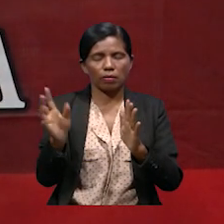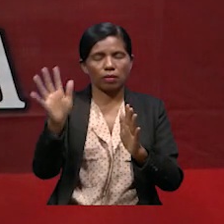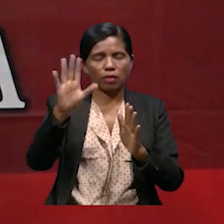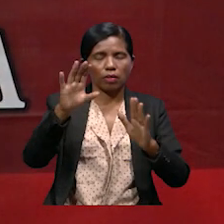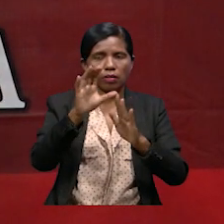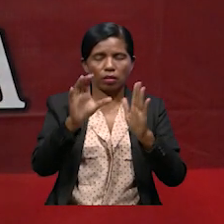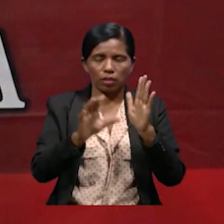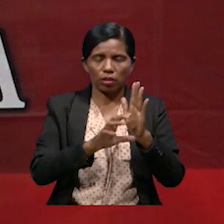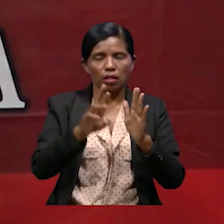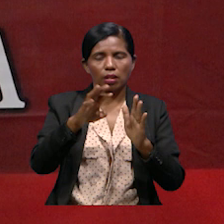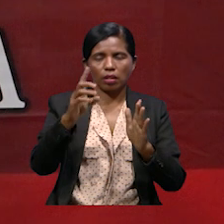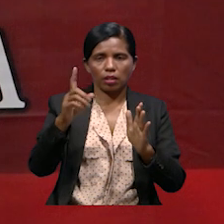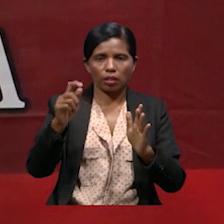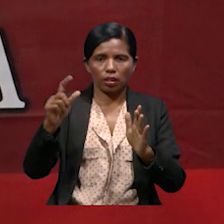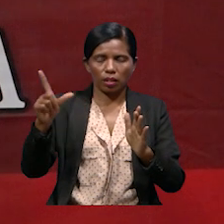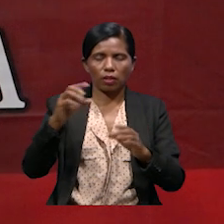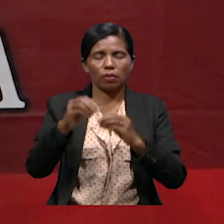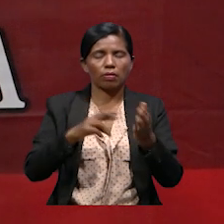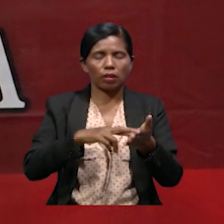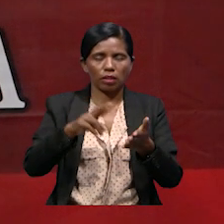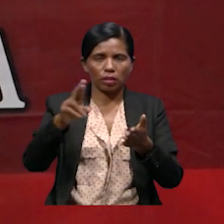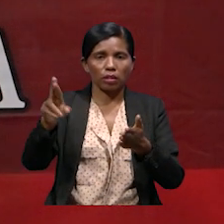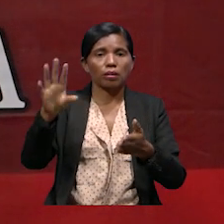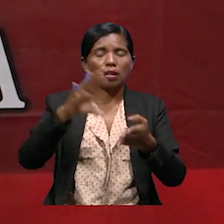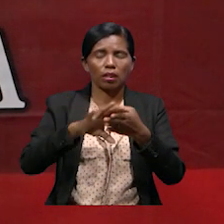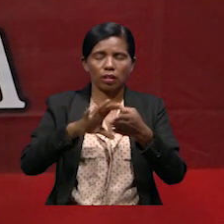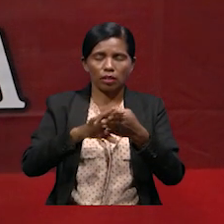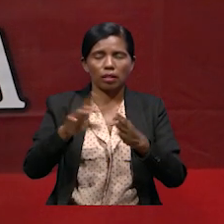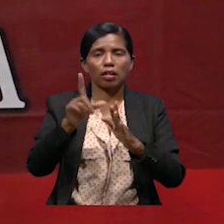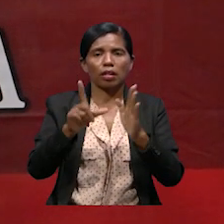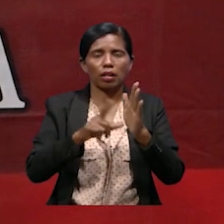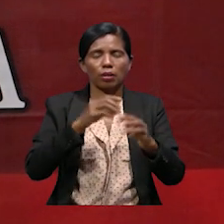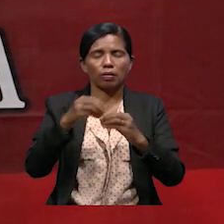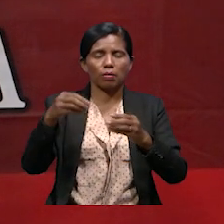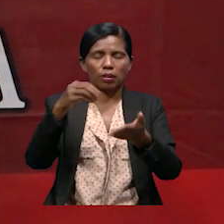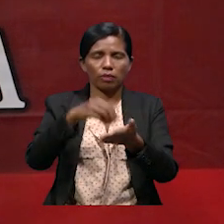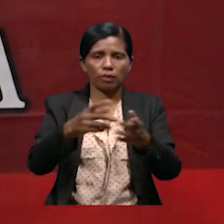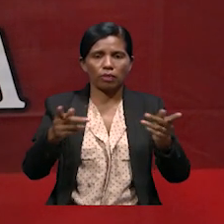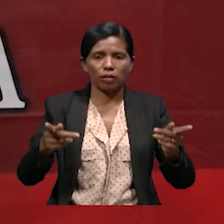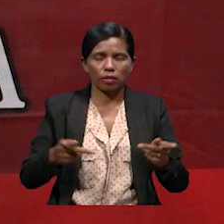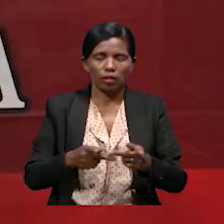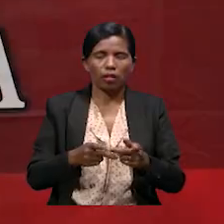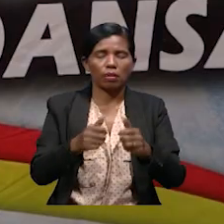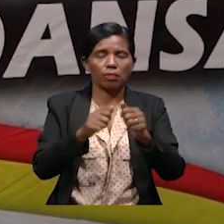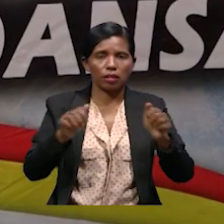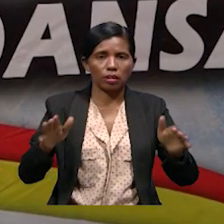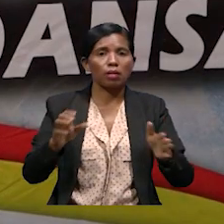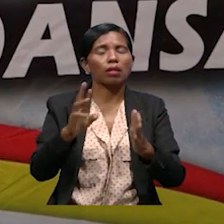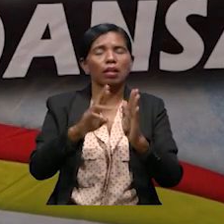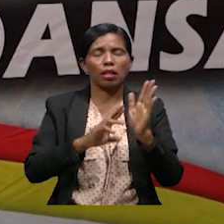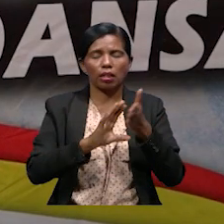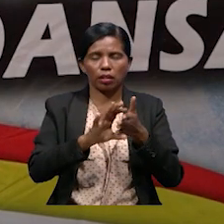Constituição RDTL com ba recenseamento eleitoral no lei com ba estabelecimento órgão administração eleitoral